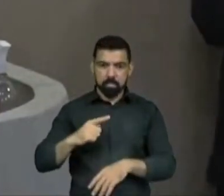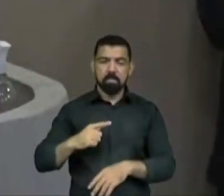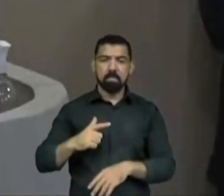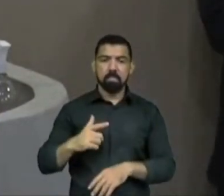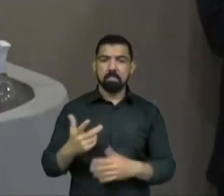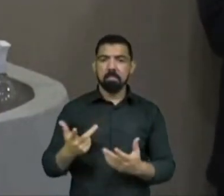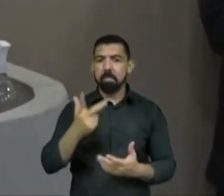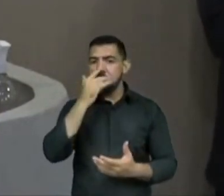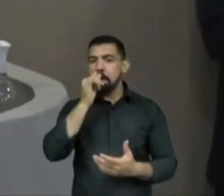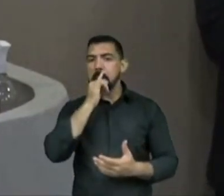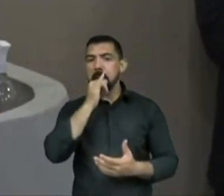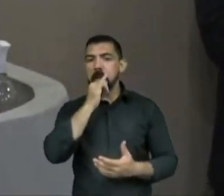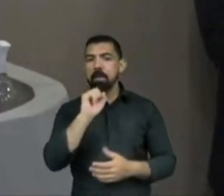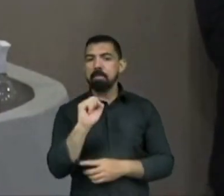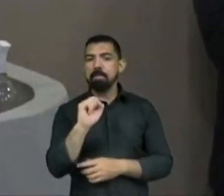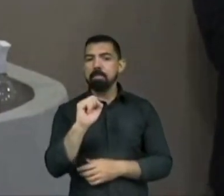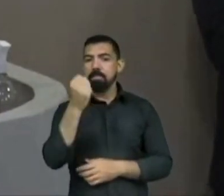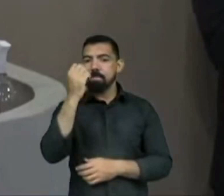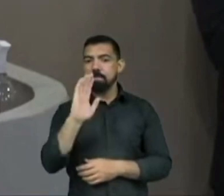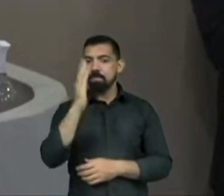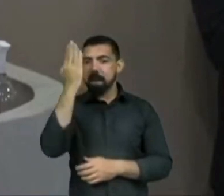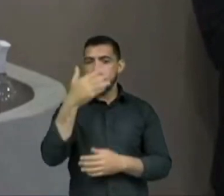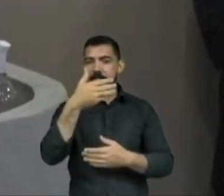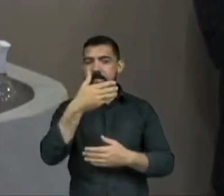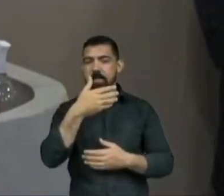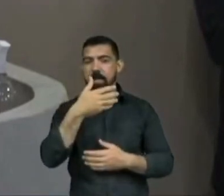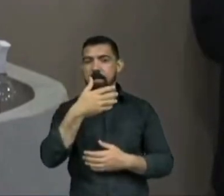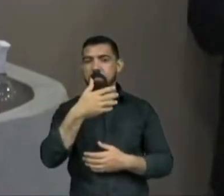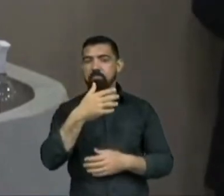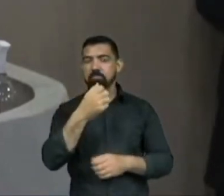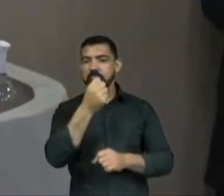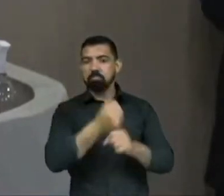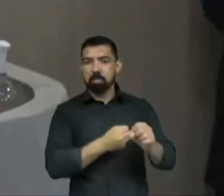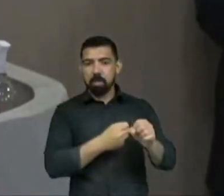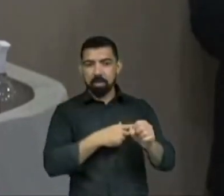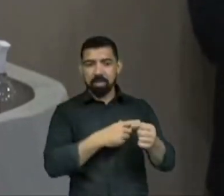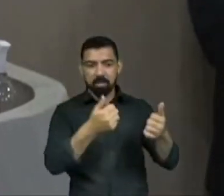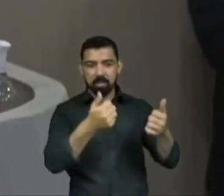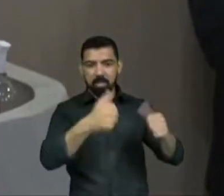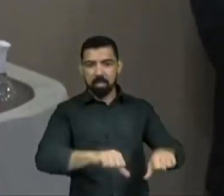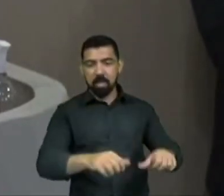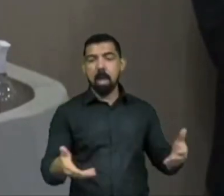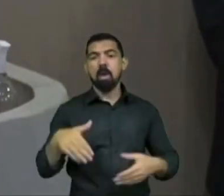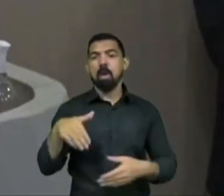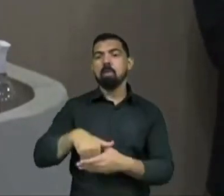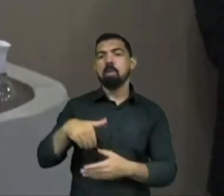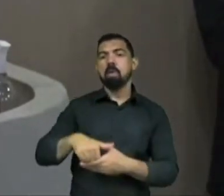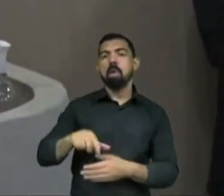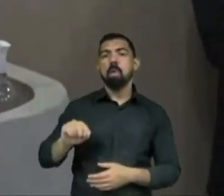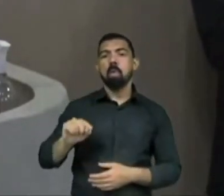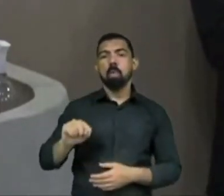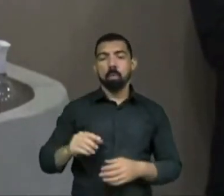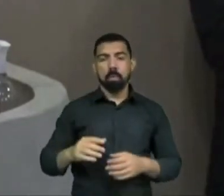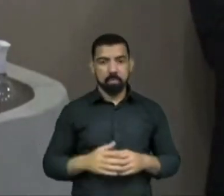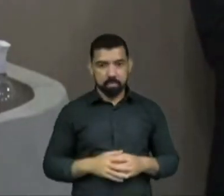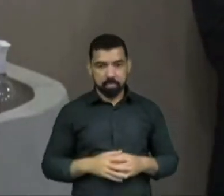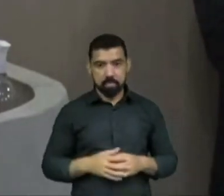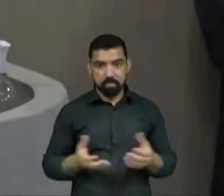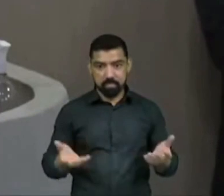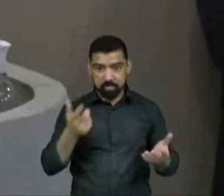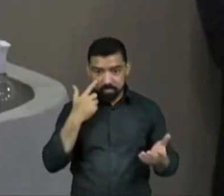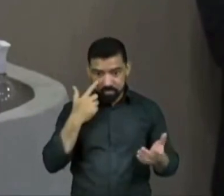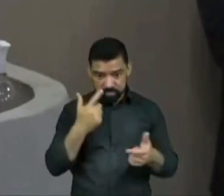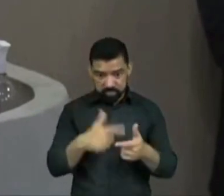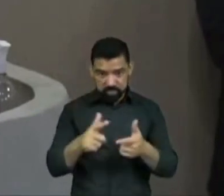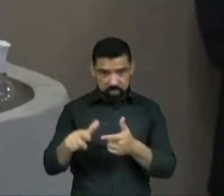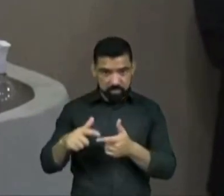caem. Porque eu quero que a população entenda o que é que está em votação agora. Essa balbúrdia toda, esse